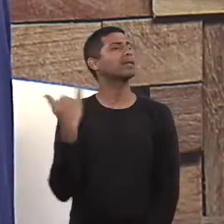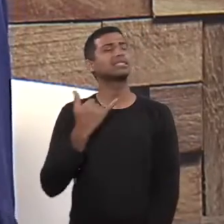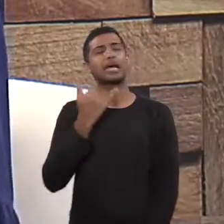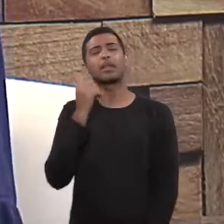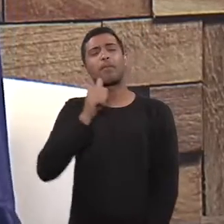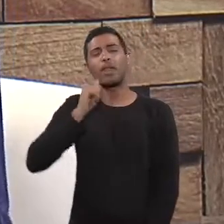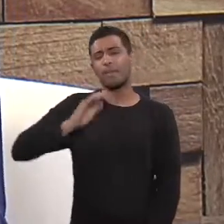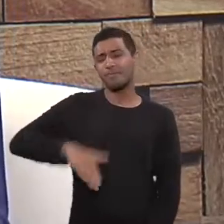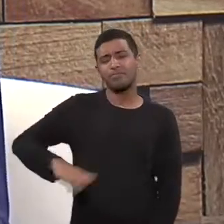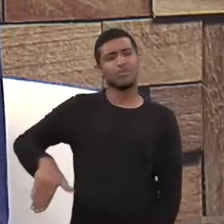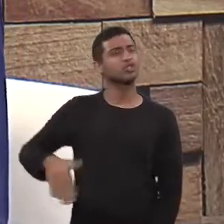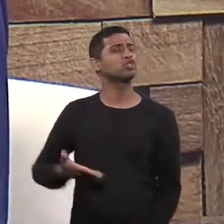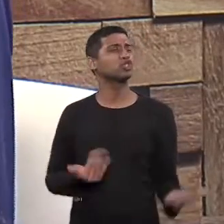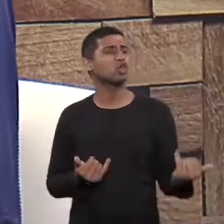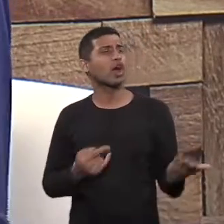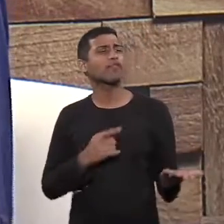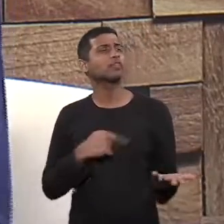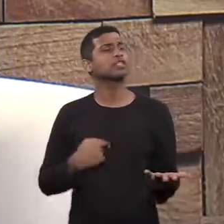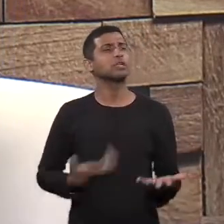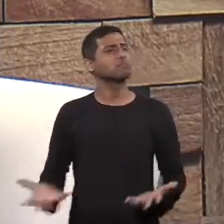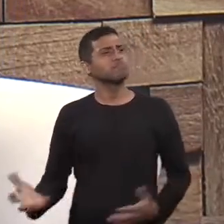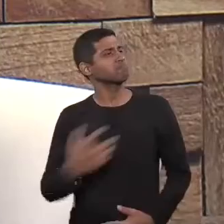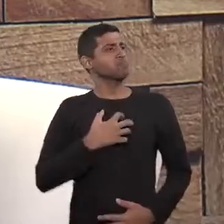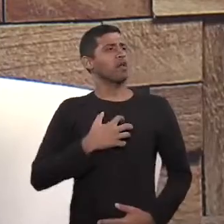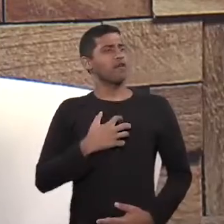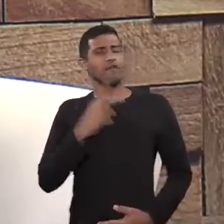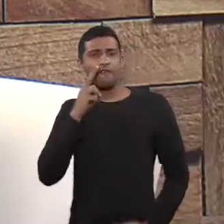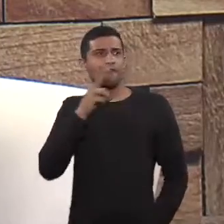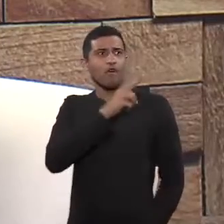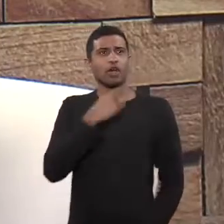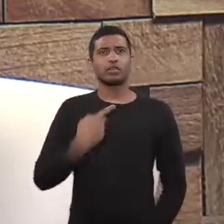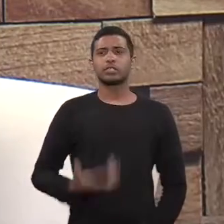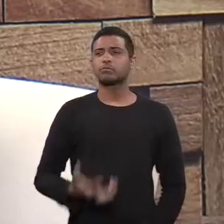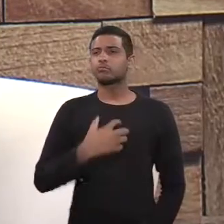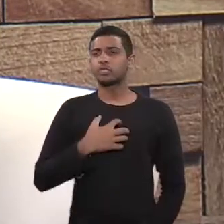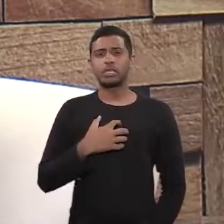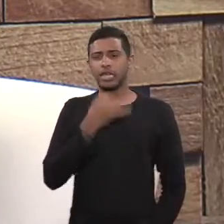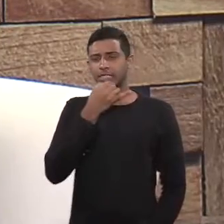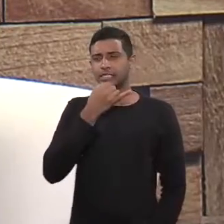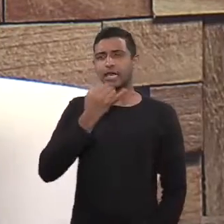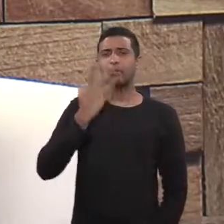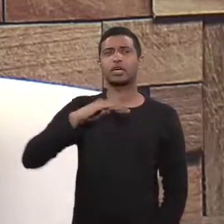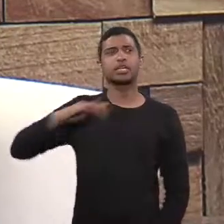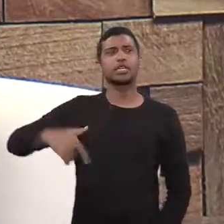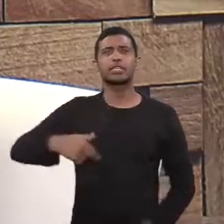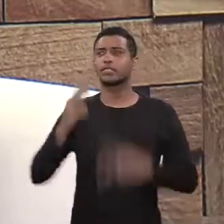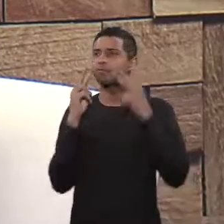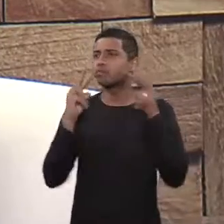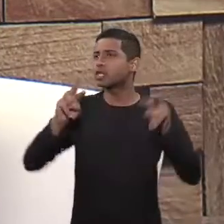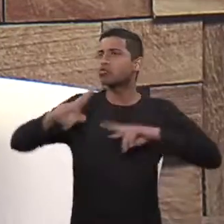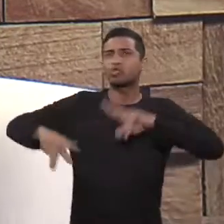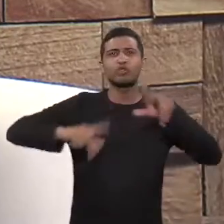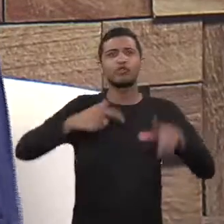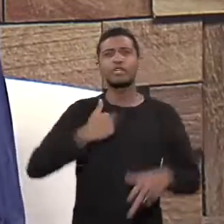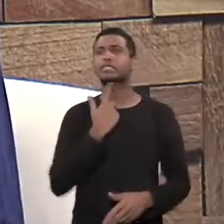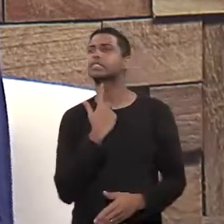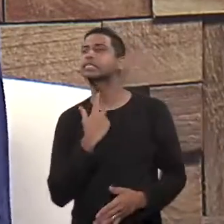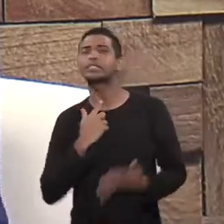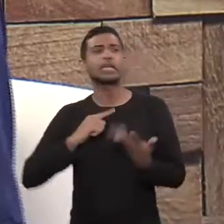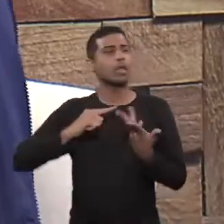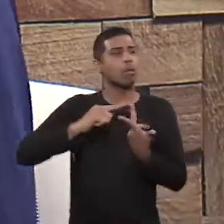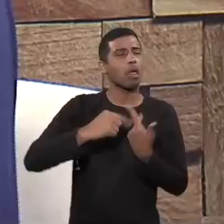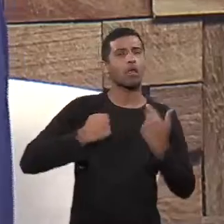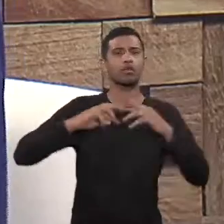muito menina quando começou a tocar. O que mais te impulsionou a seguir, já que a criança tem outros olhares, outros